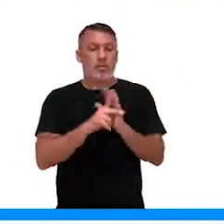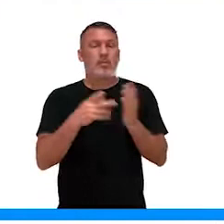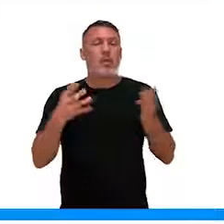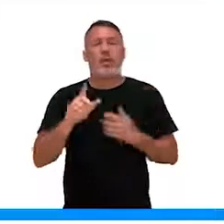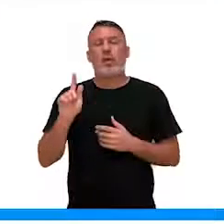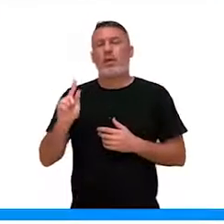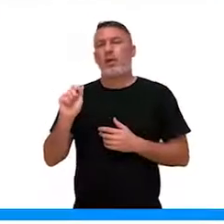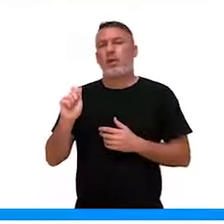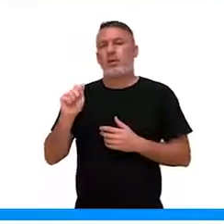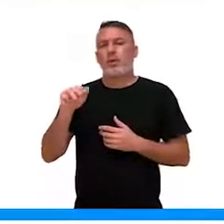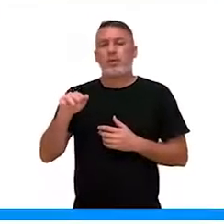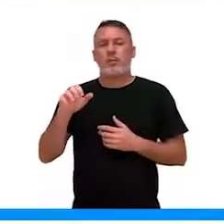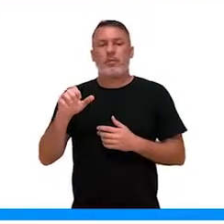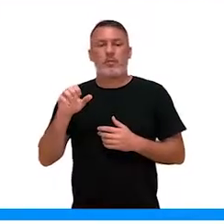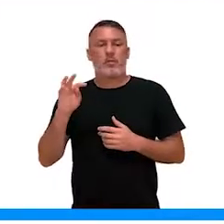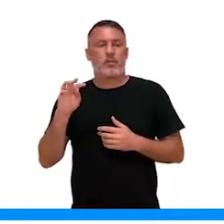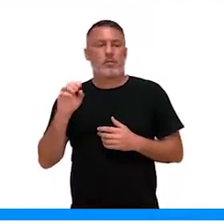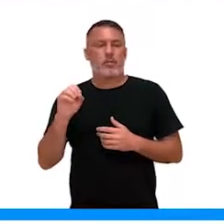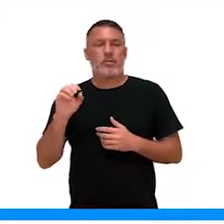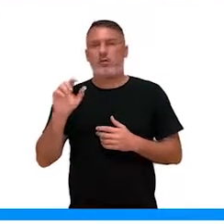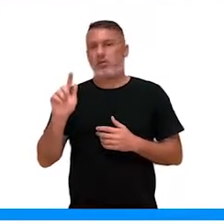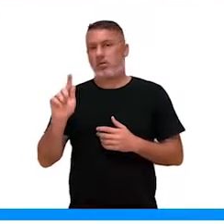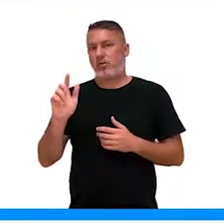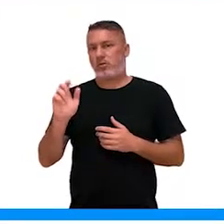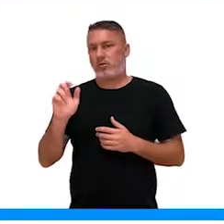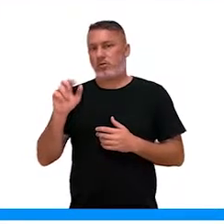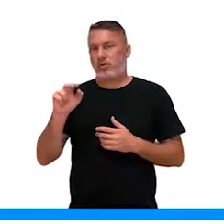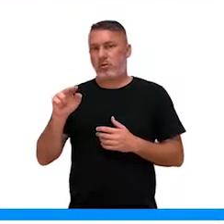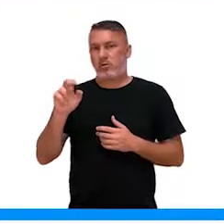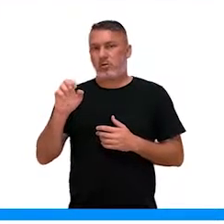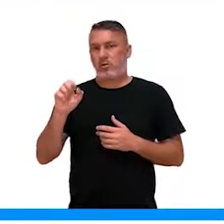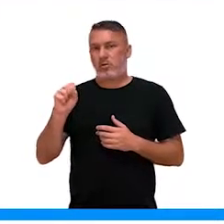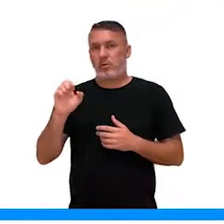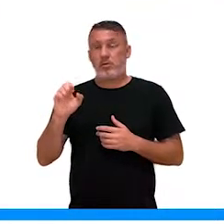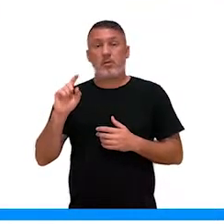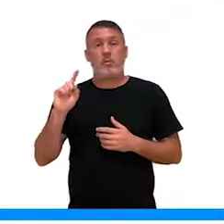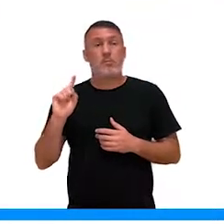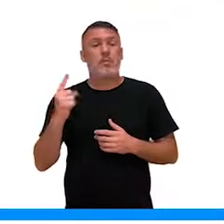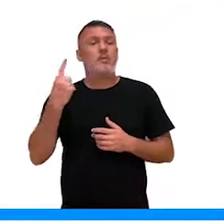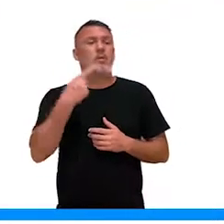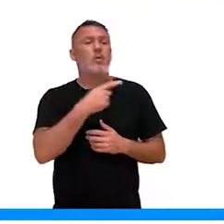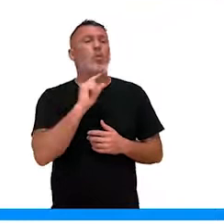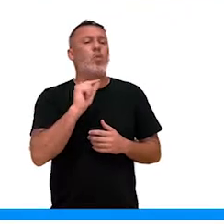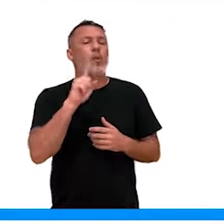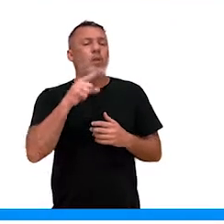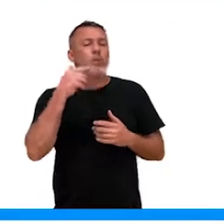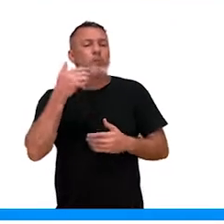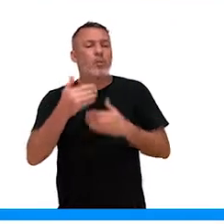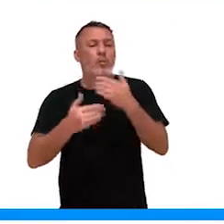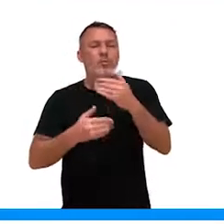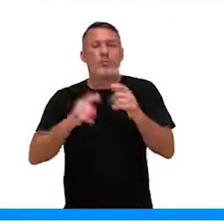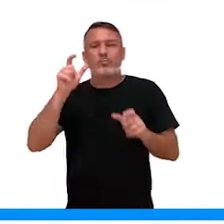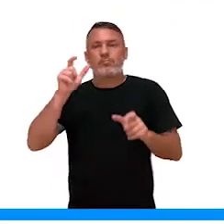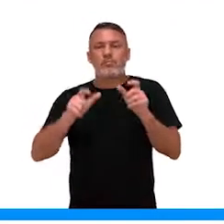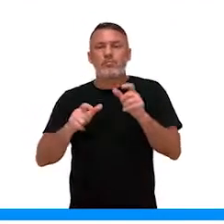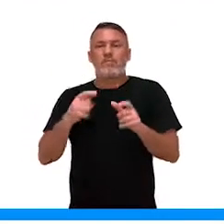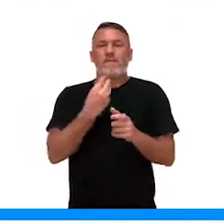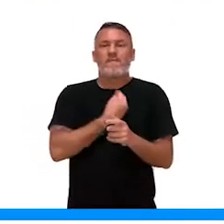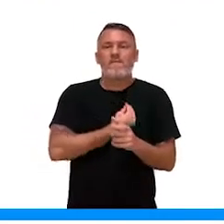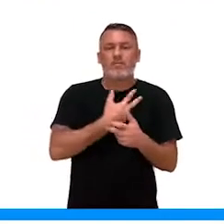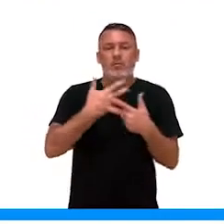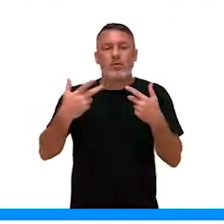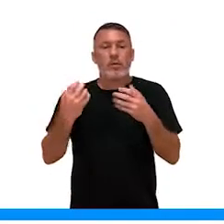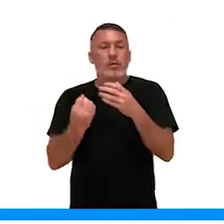e embriologia. Então, primeiro, pessoal, o que é gametogênese? É o processo pelo qual os seres vivos